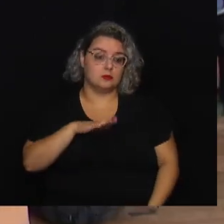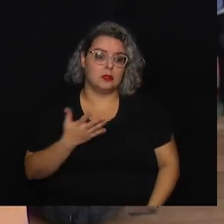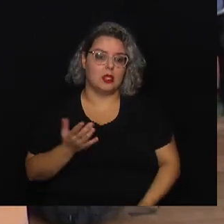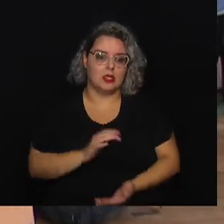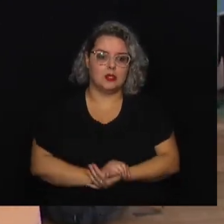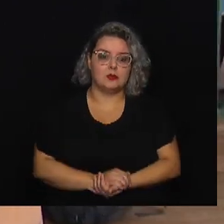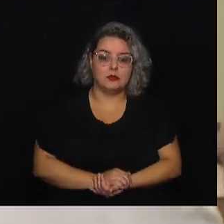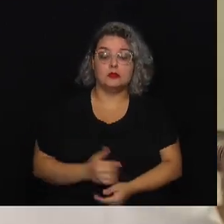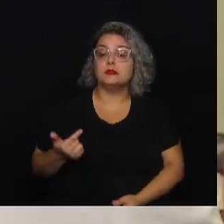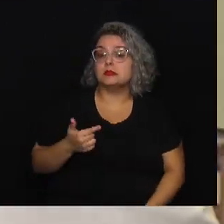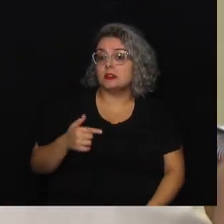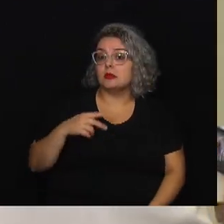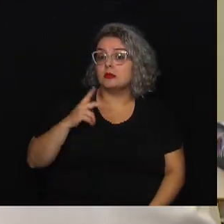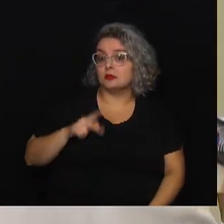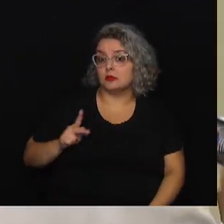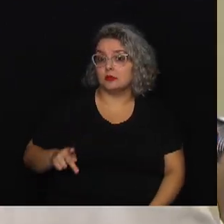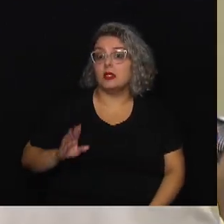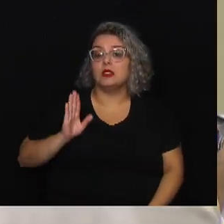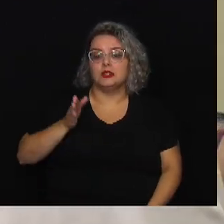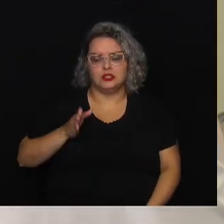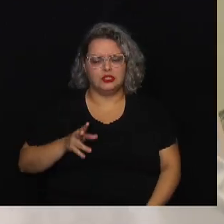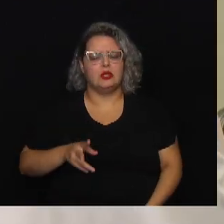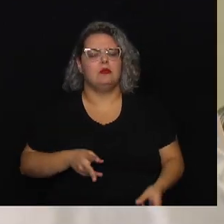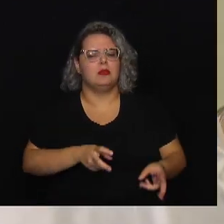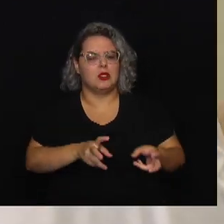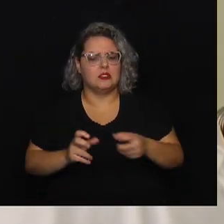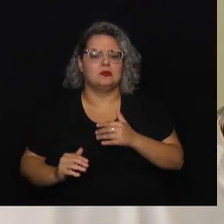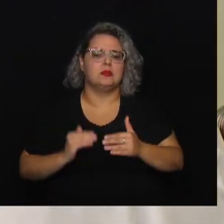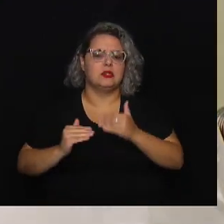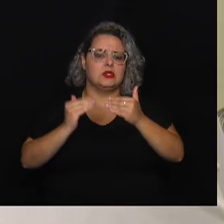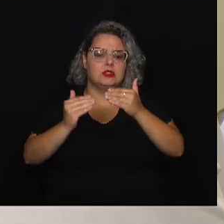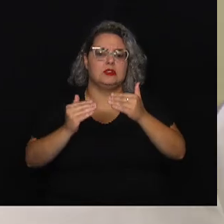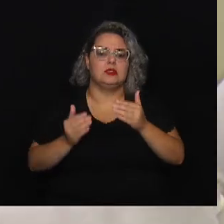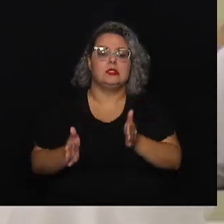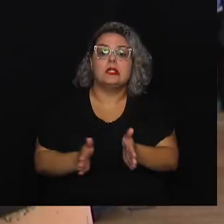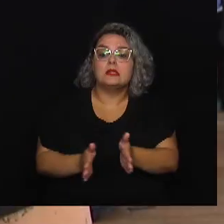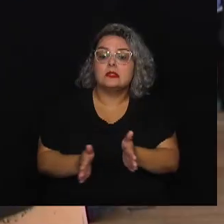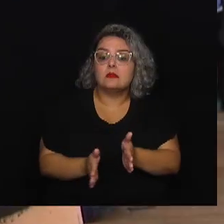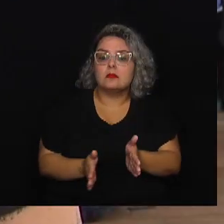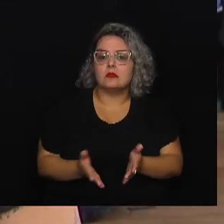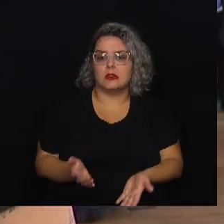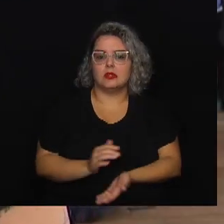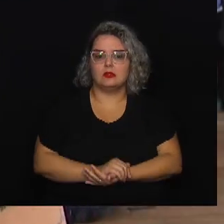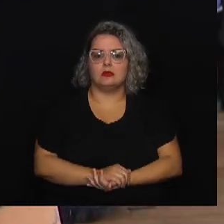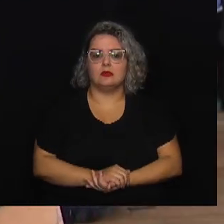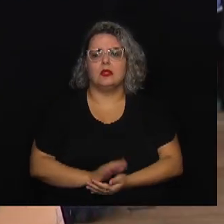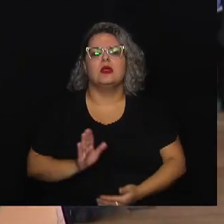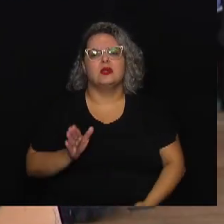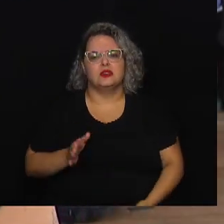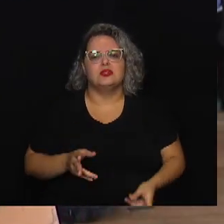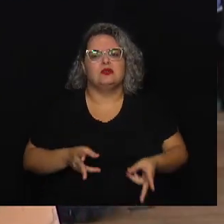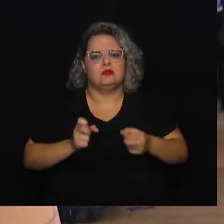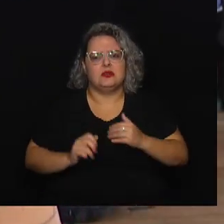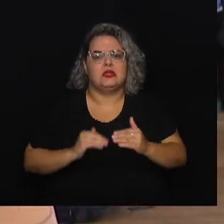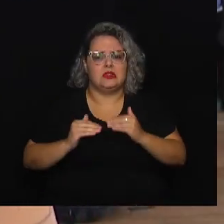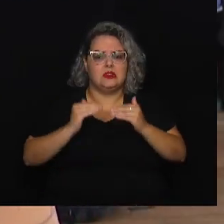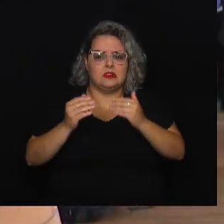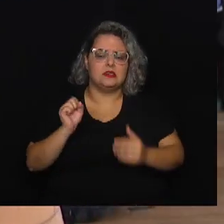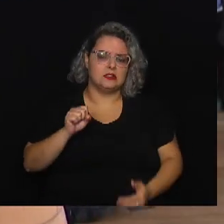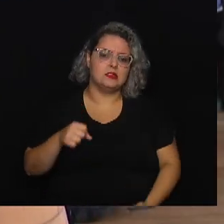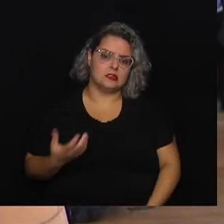Segundo a professora, já deu para ver progresso nesse curto espaço de tempo. já deu para ver evolução.